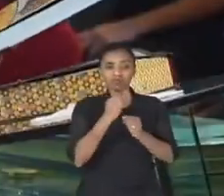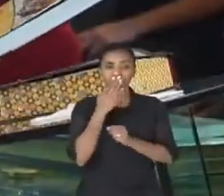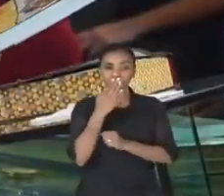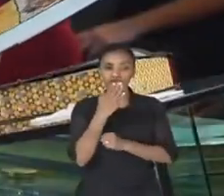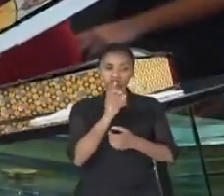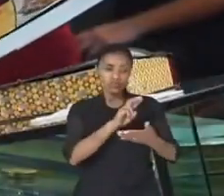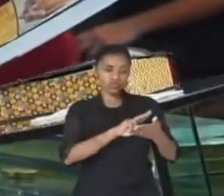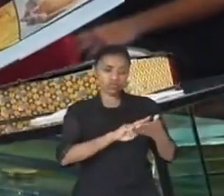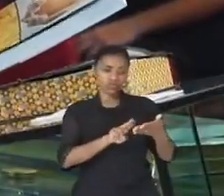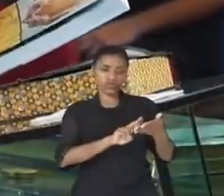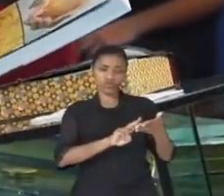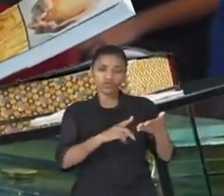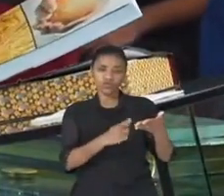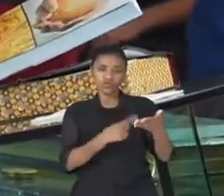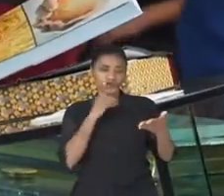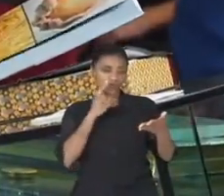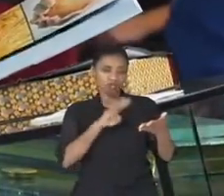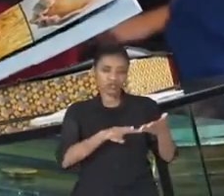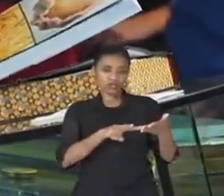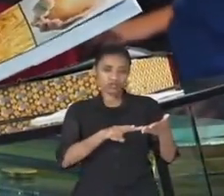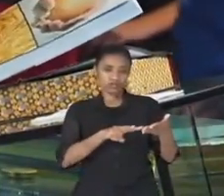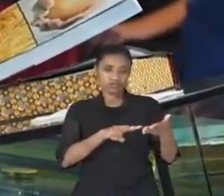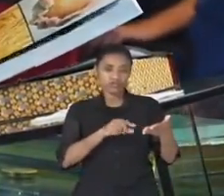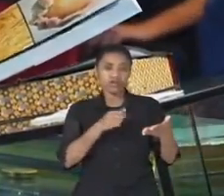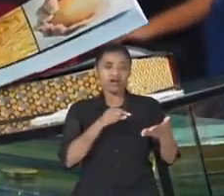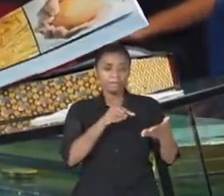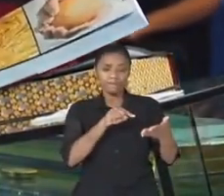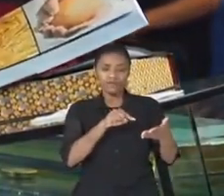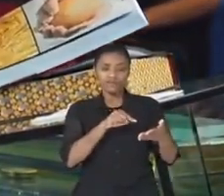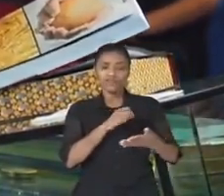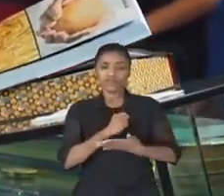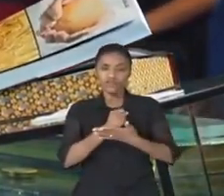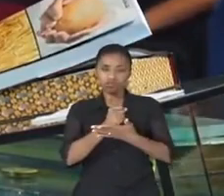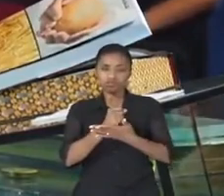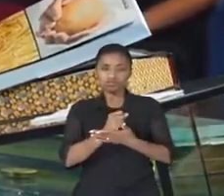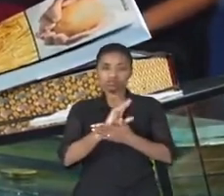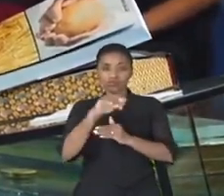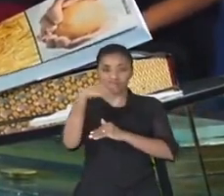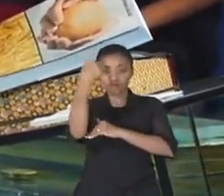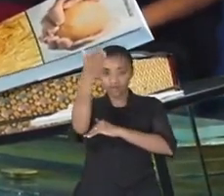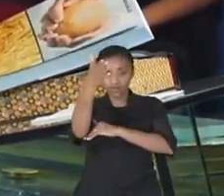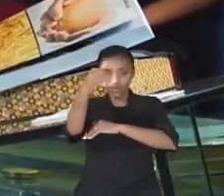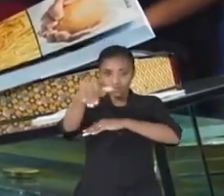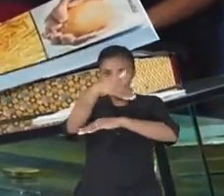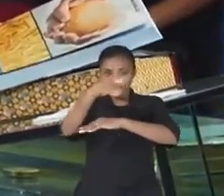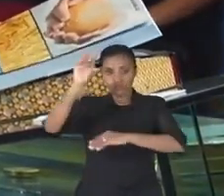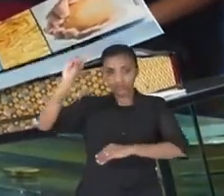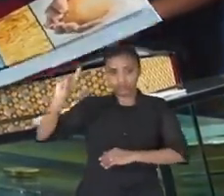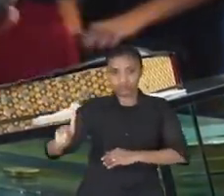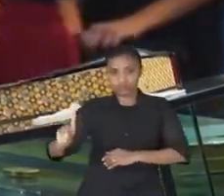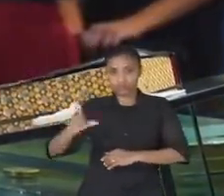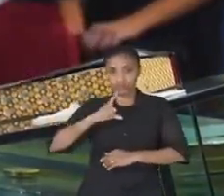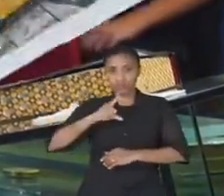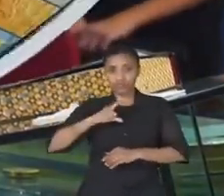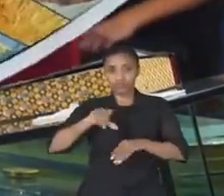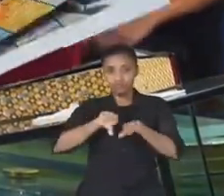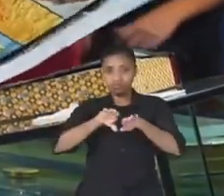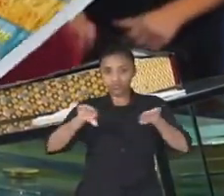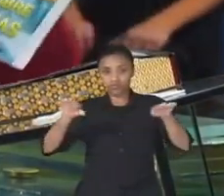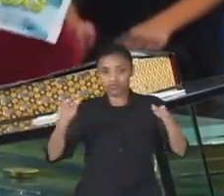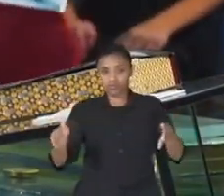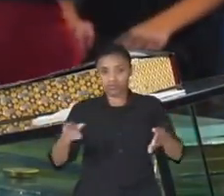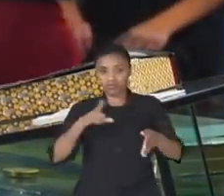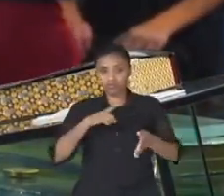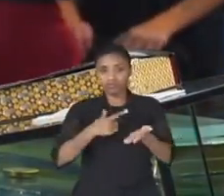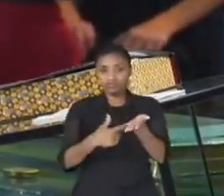nome do pedido, eu falei, não, por esse aqui eu faço. Na saída do ginásio, à direita, tem uma banca, e tem esse